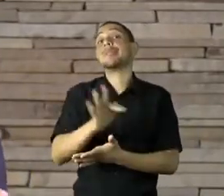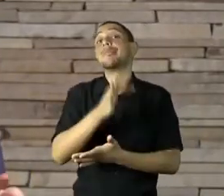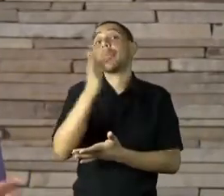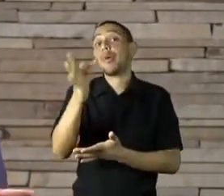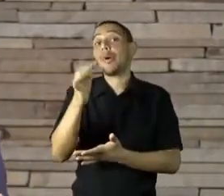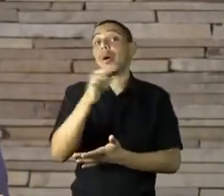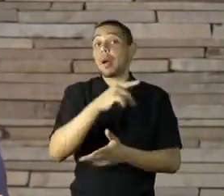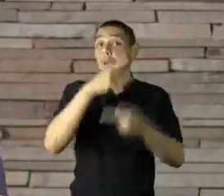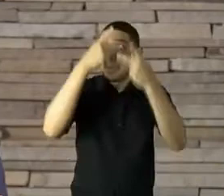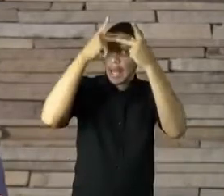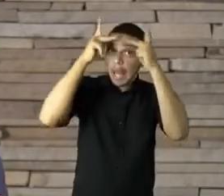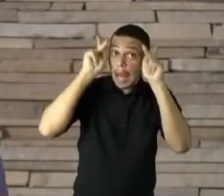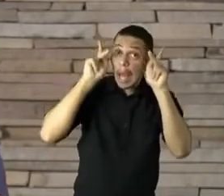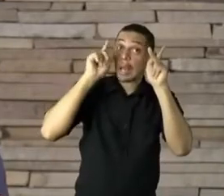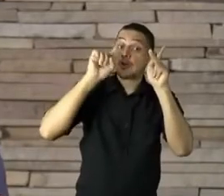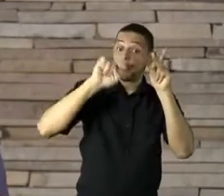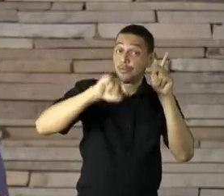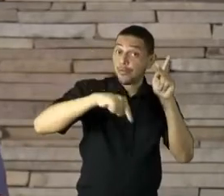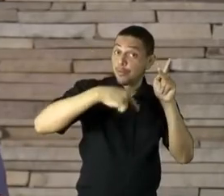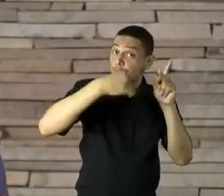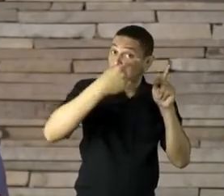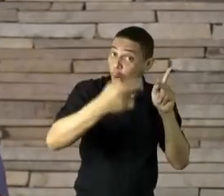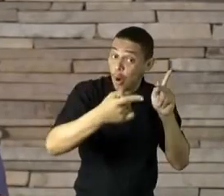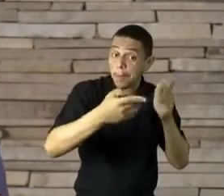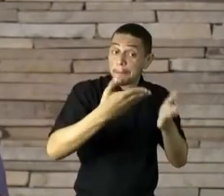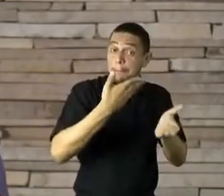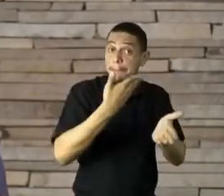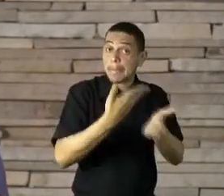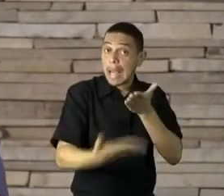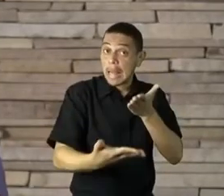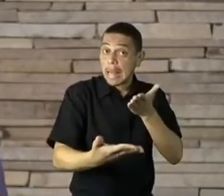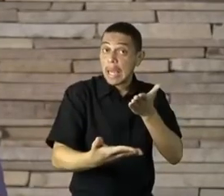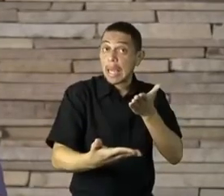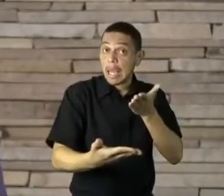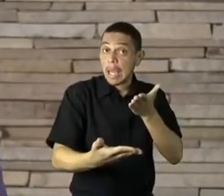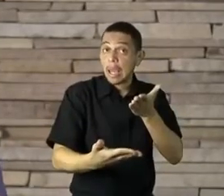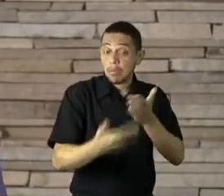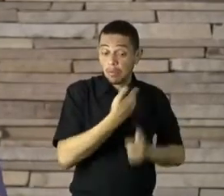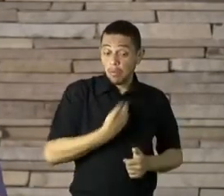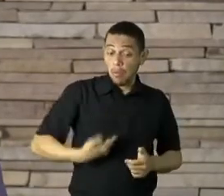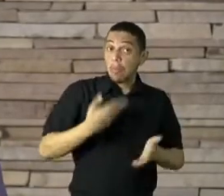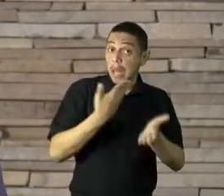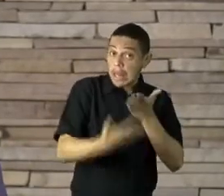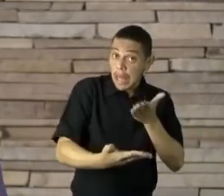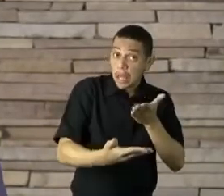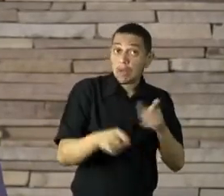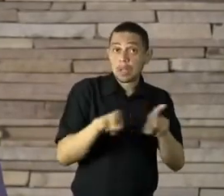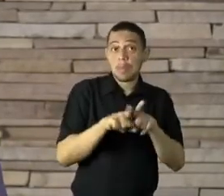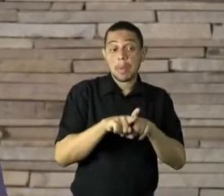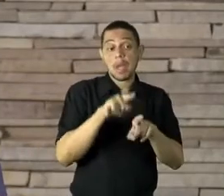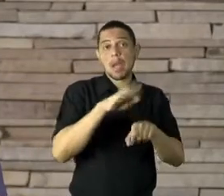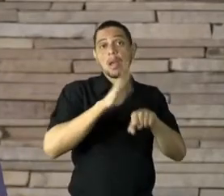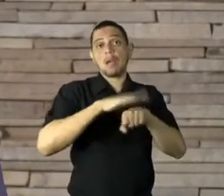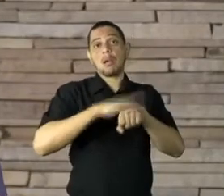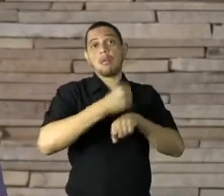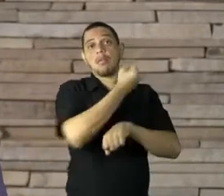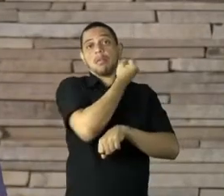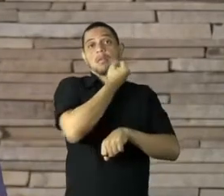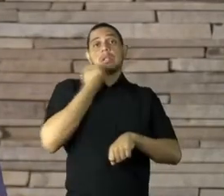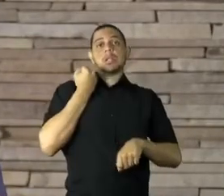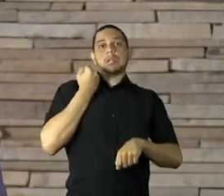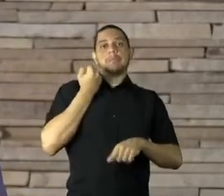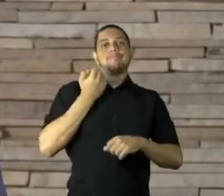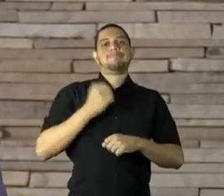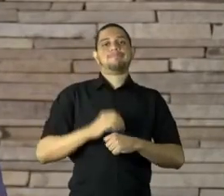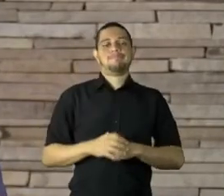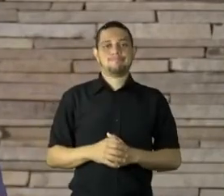própria posição e a história diz que ele acabou tirando a sua própria vida num suicídio é bem meus queridos eu vou